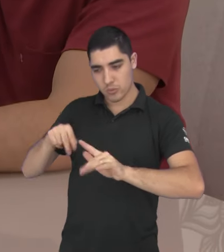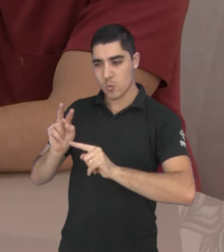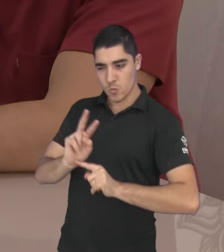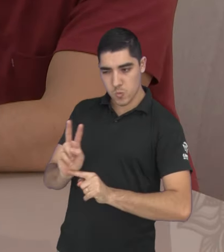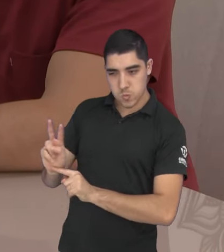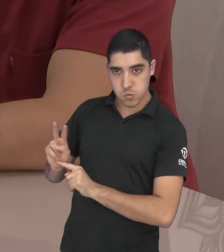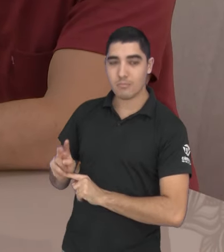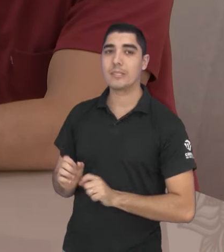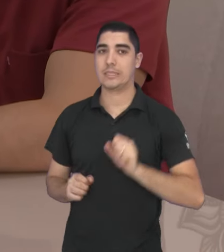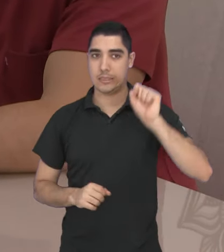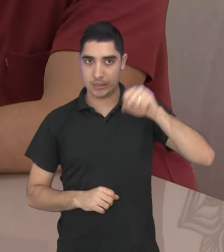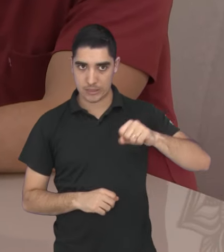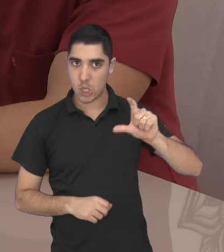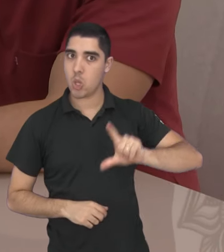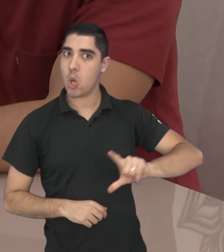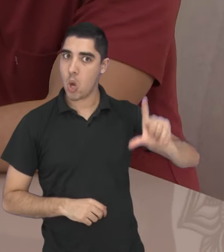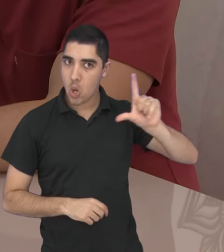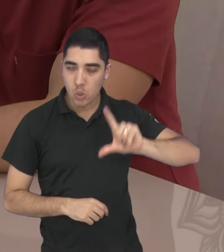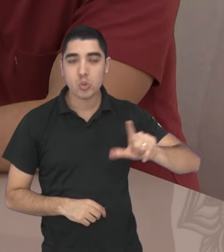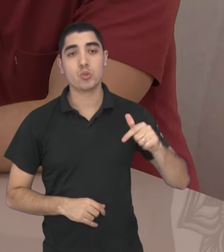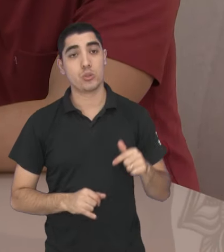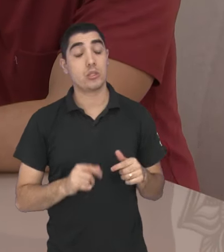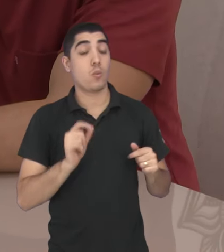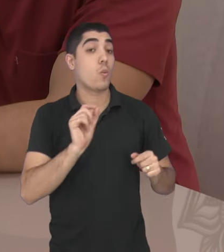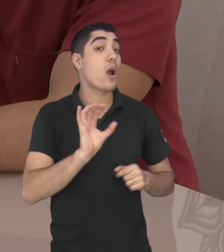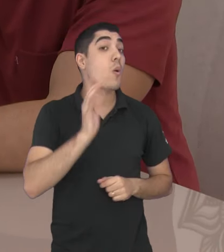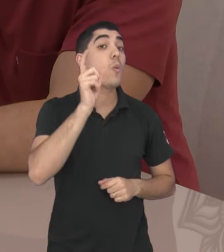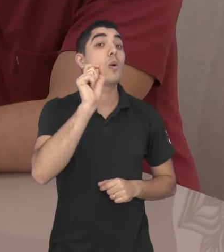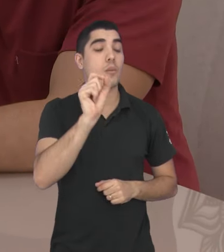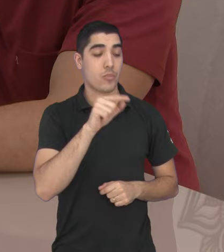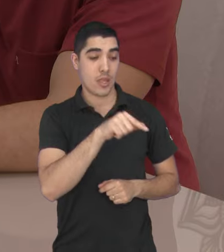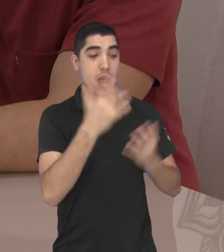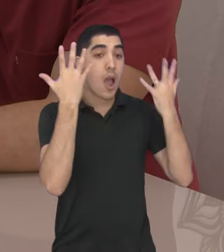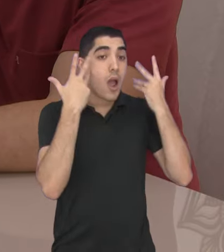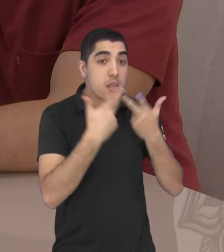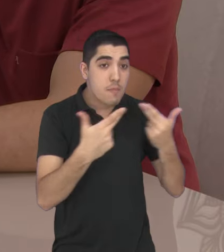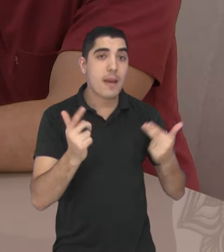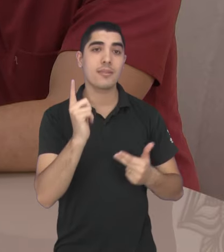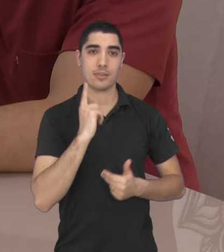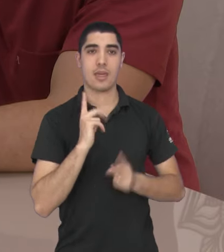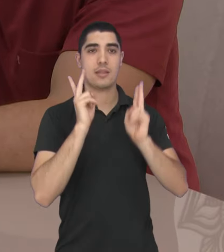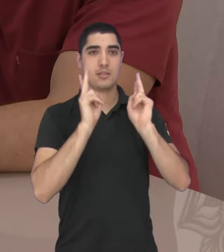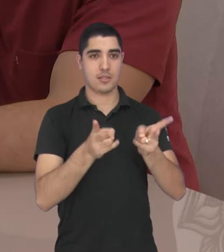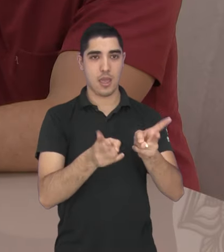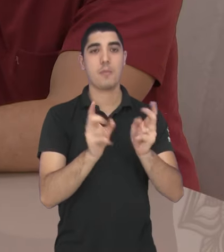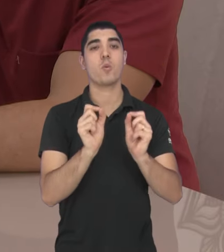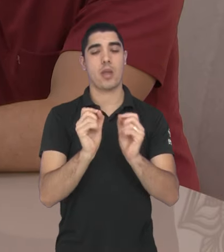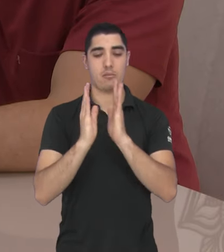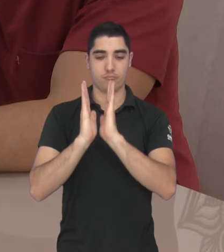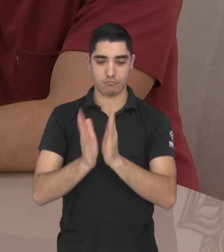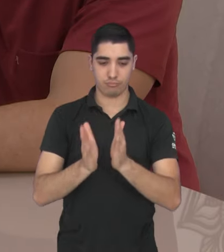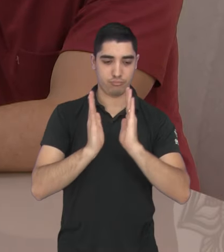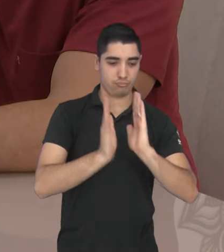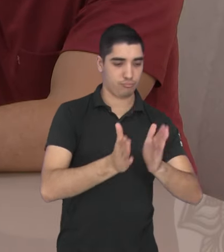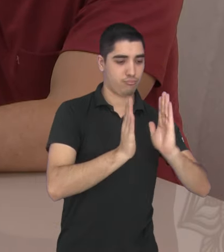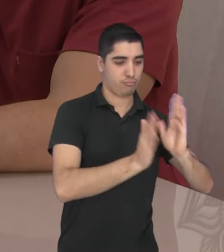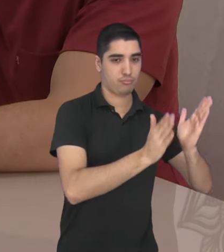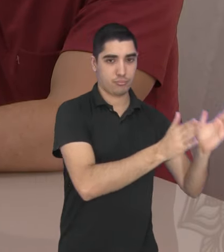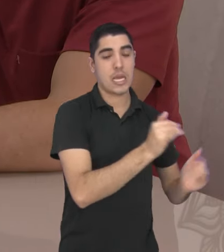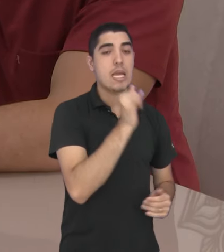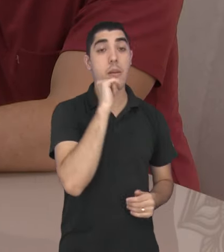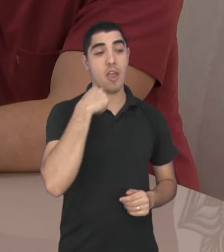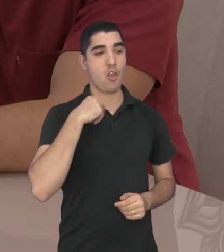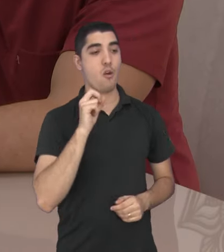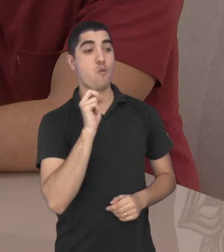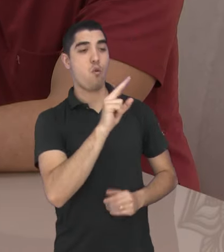com certeza. E o que acontece? Todos os animais, eles têm uma rotina. Cachorro, gato, a gente tem aquela rotina. Tanto é que o pessoal fala, ah, eu